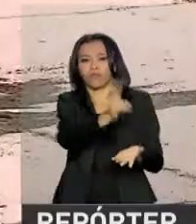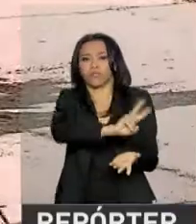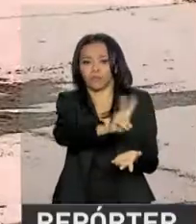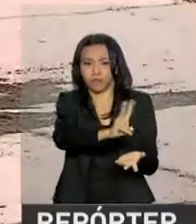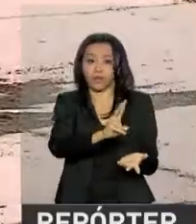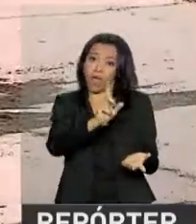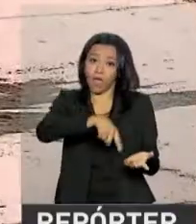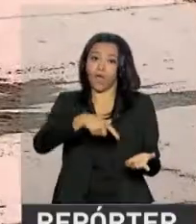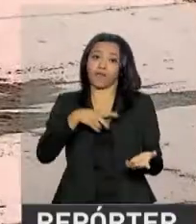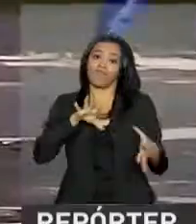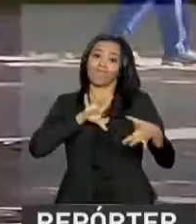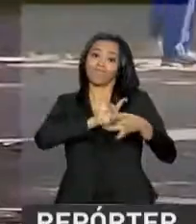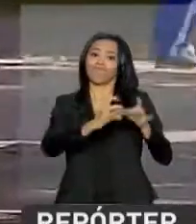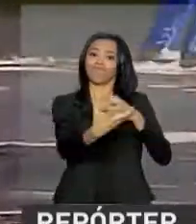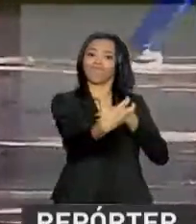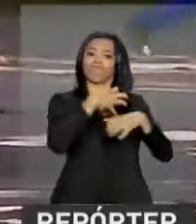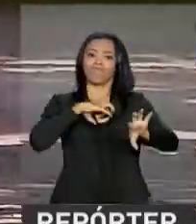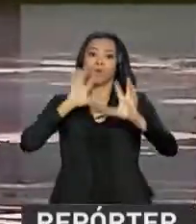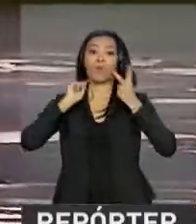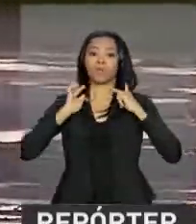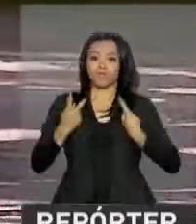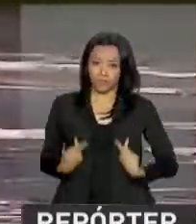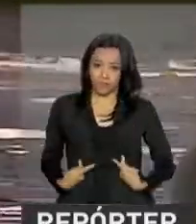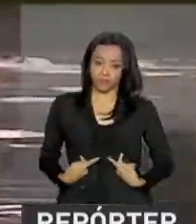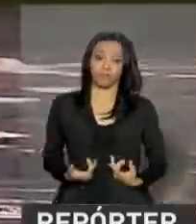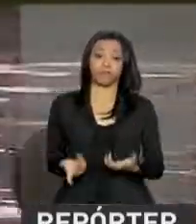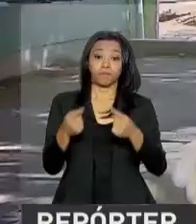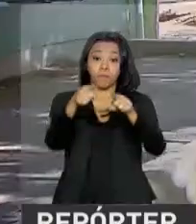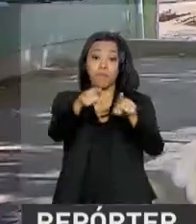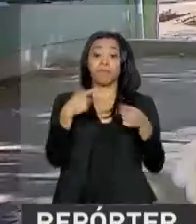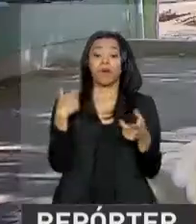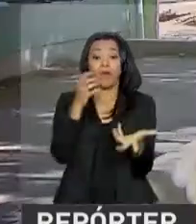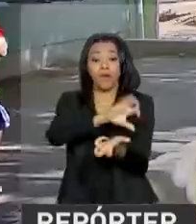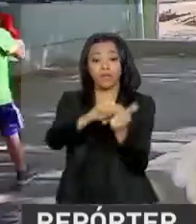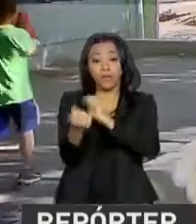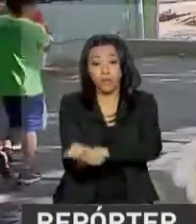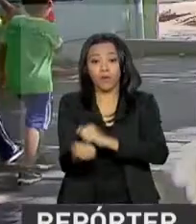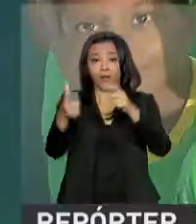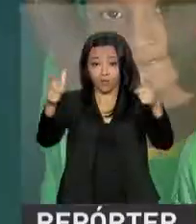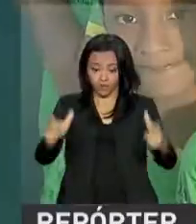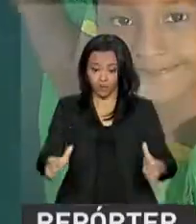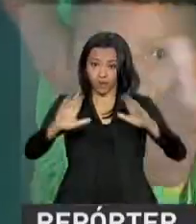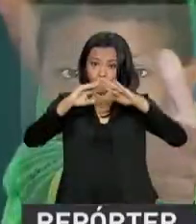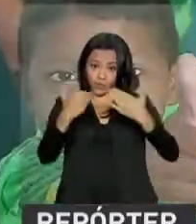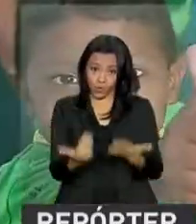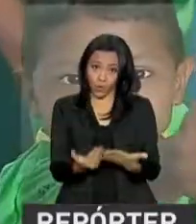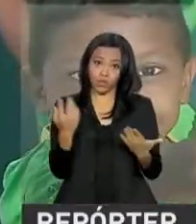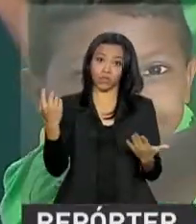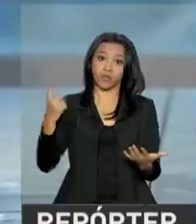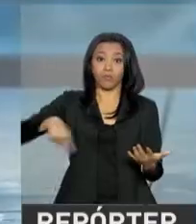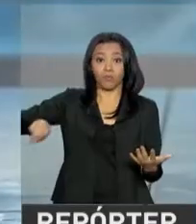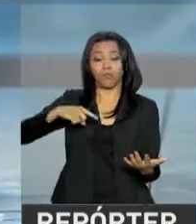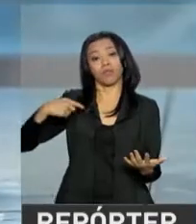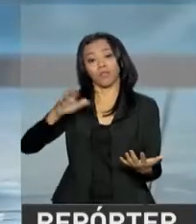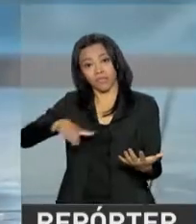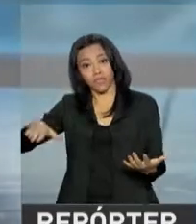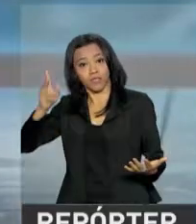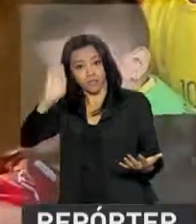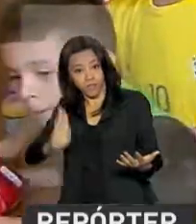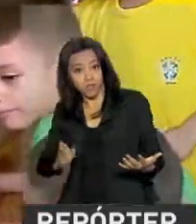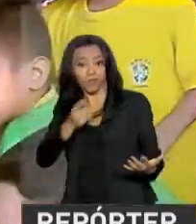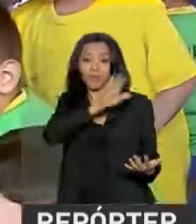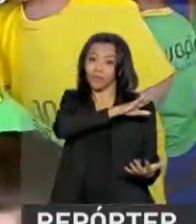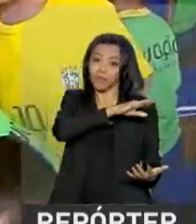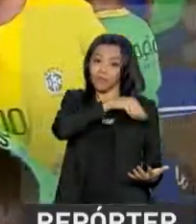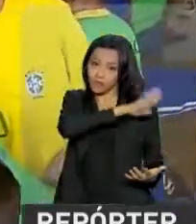Para atender a demanda e garantir espaço adequado para as crianças brasileiras e venezuelanas, o governo federal destinou